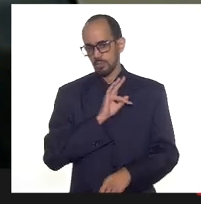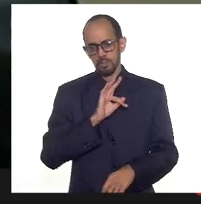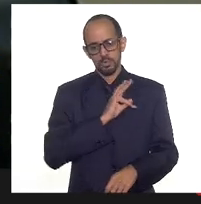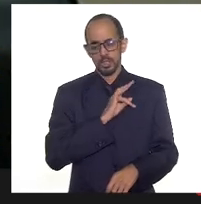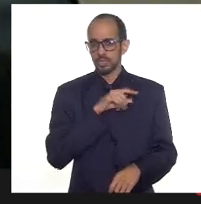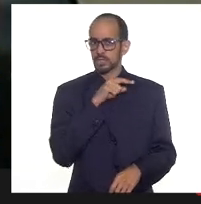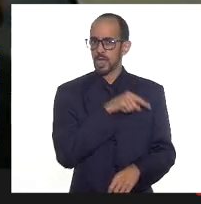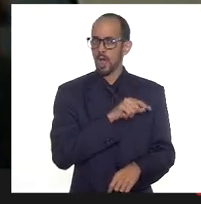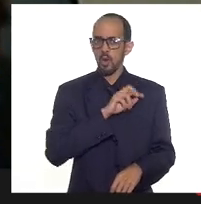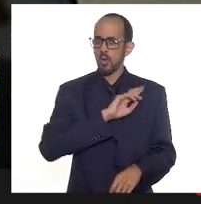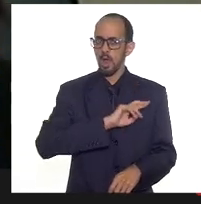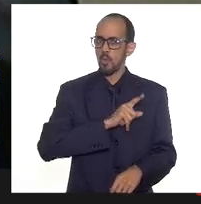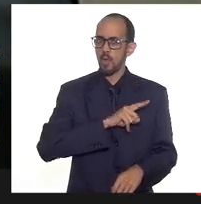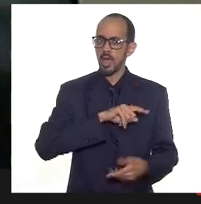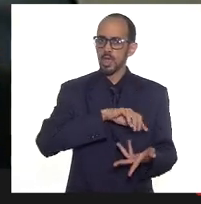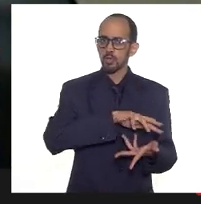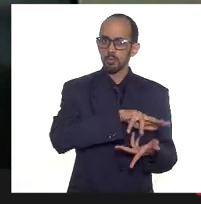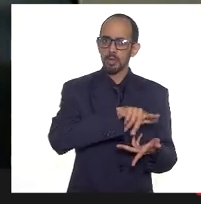do amor.